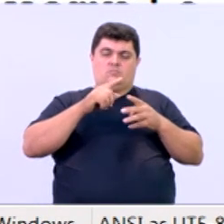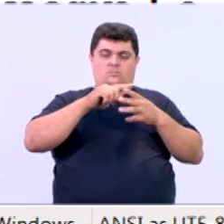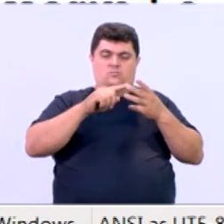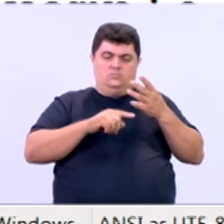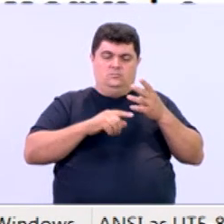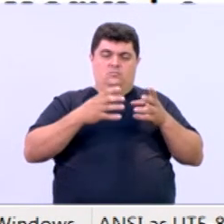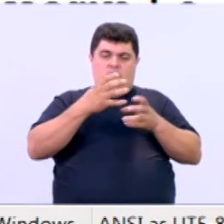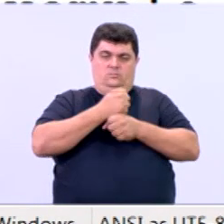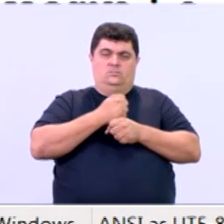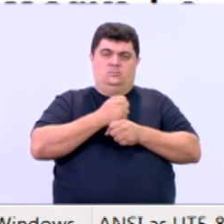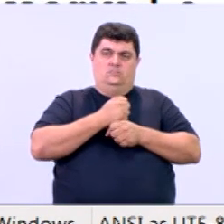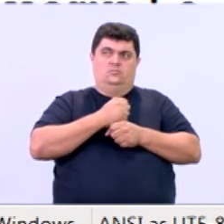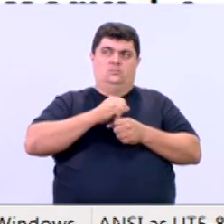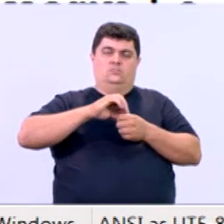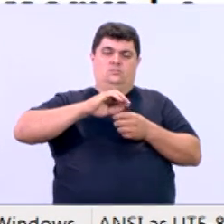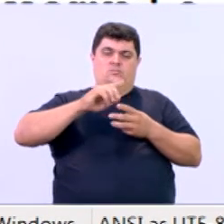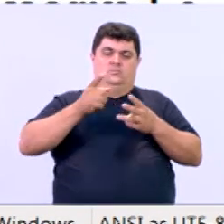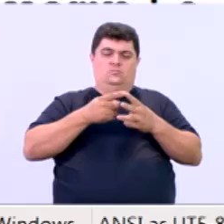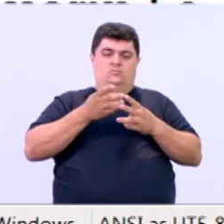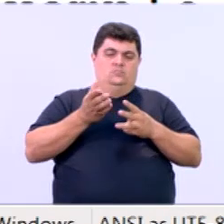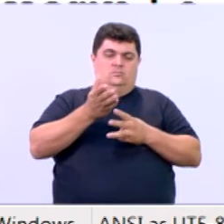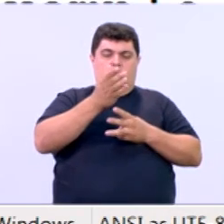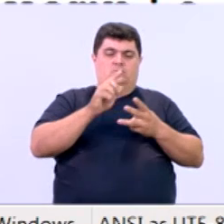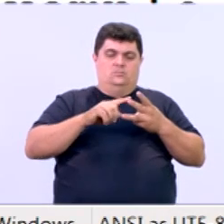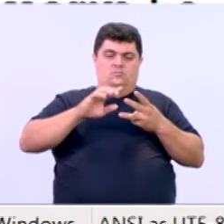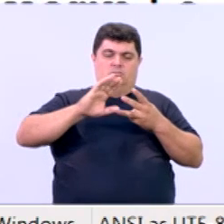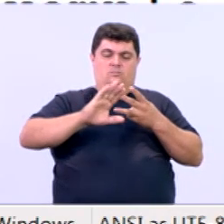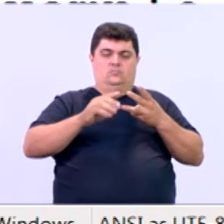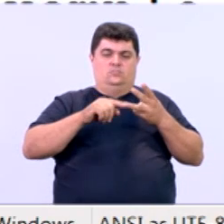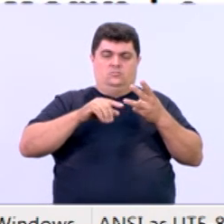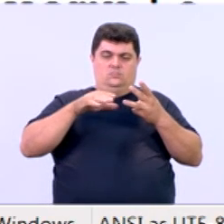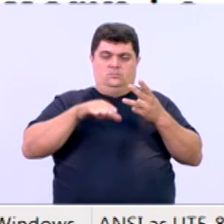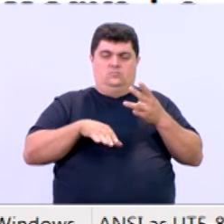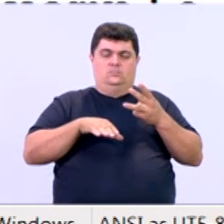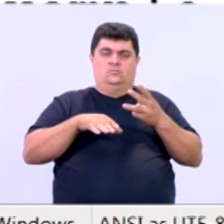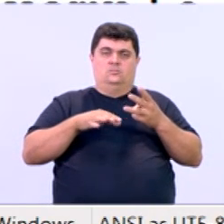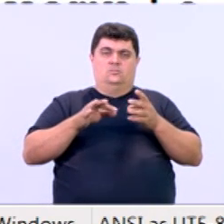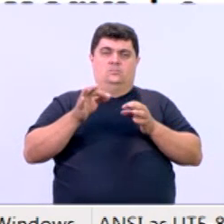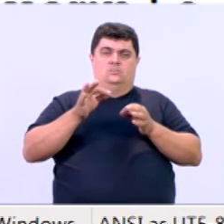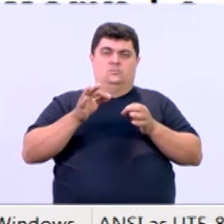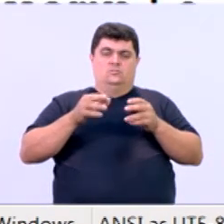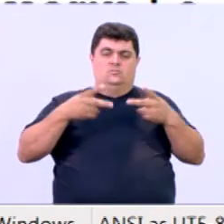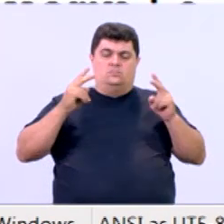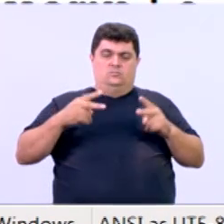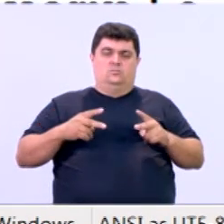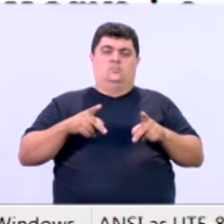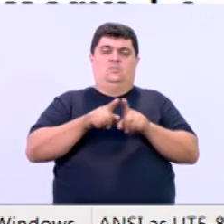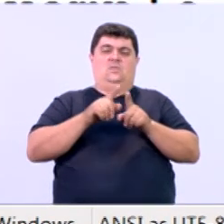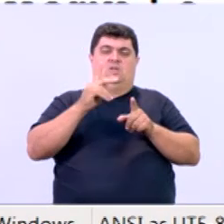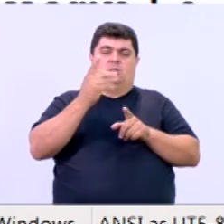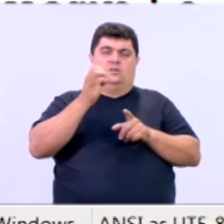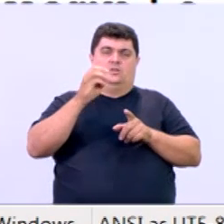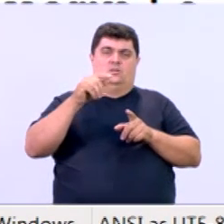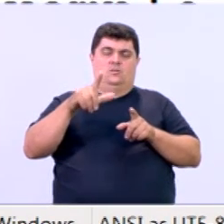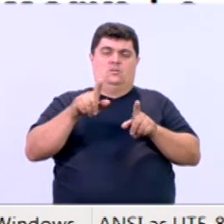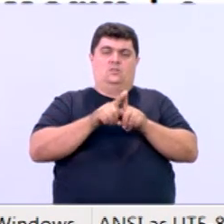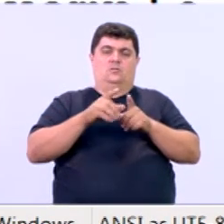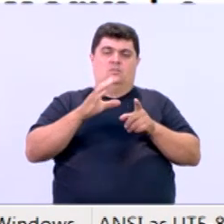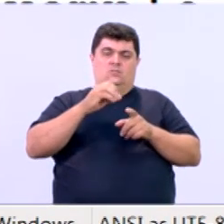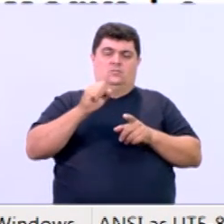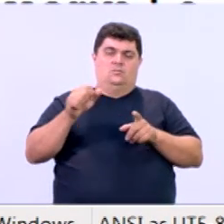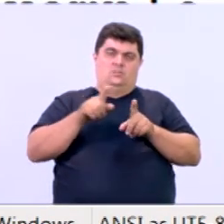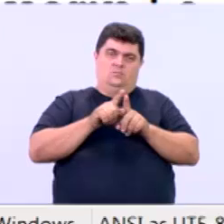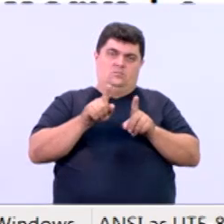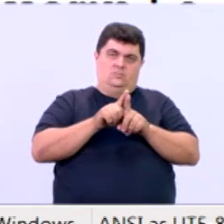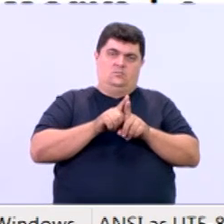camadas separados: o documento, o estilo e a interação do JavaScript, só que a gente